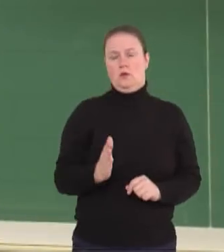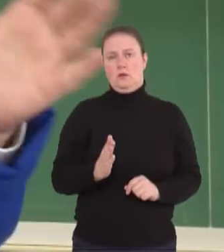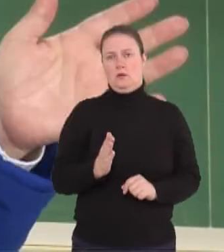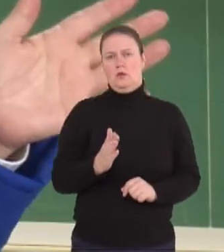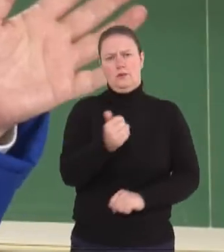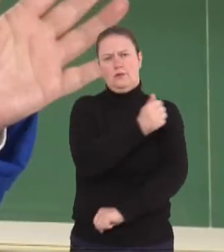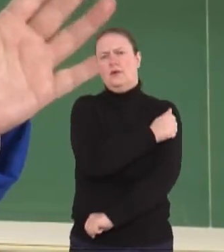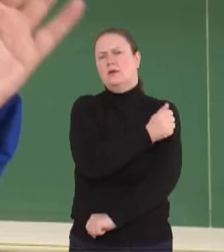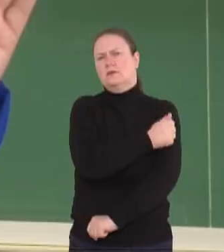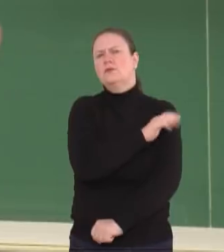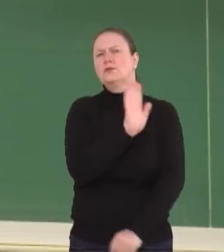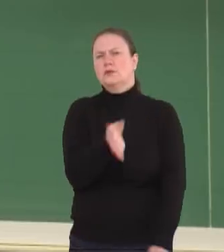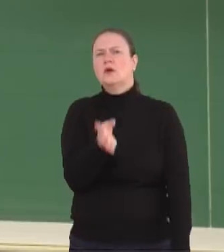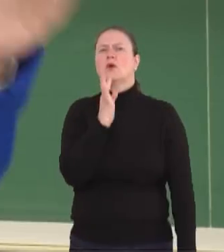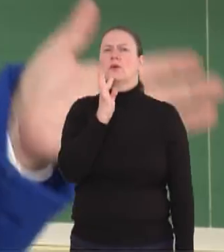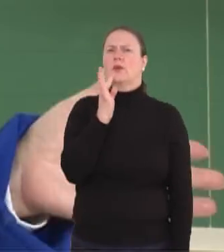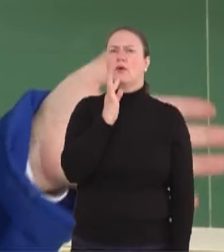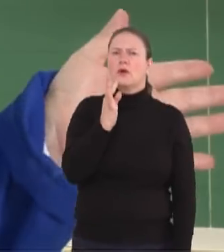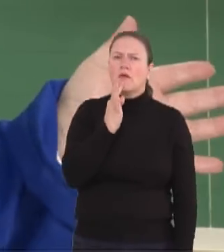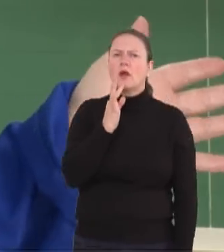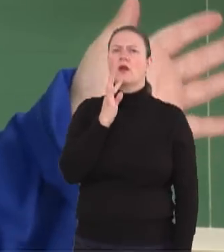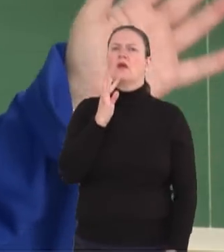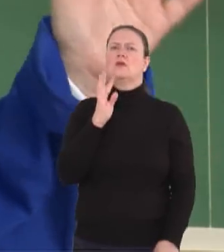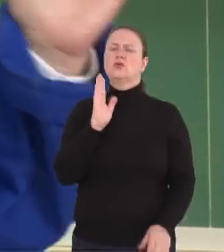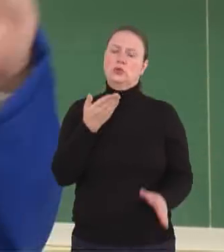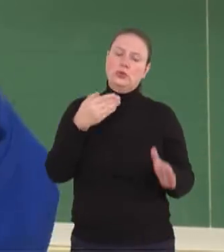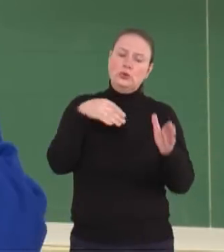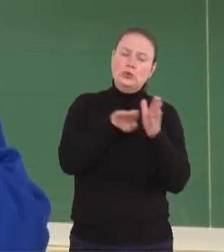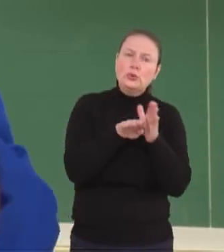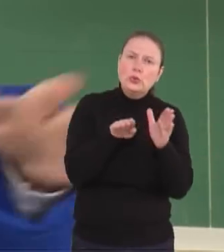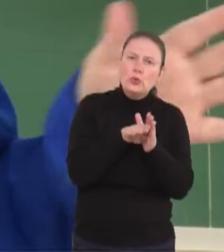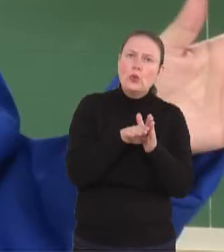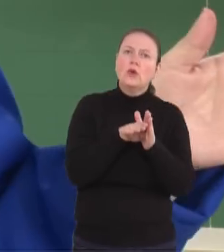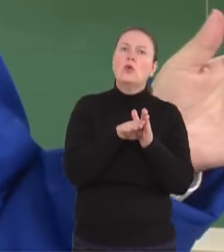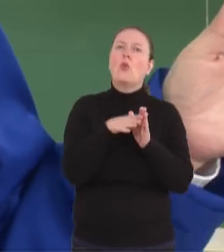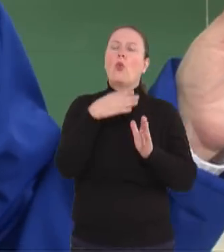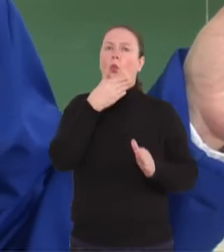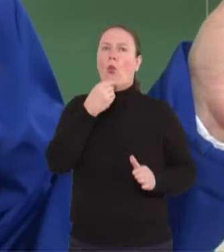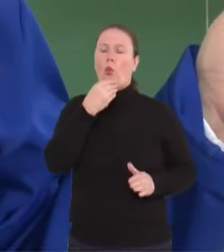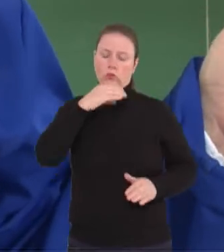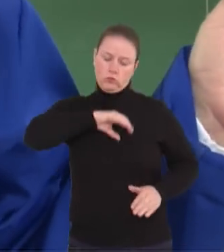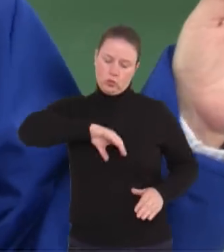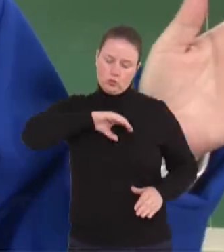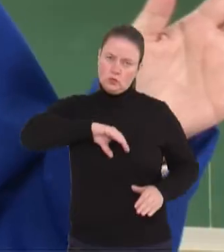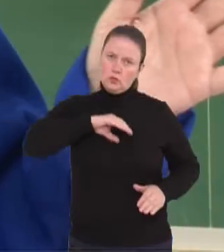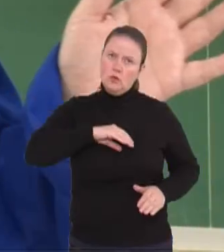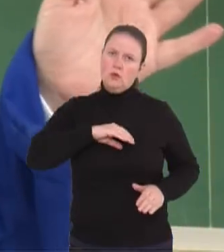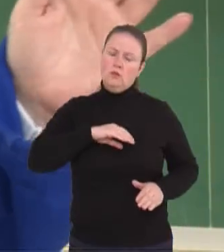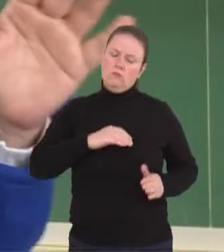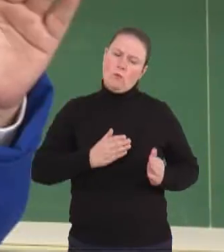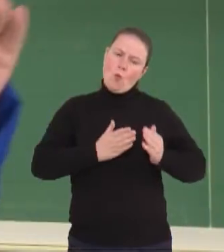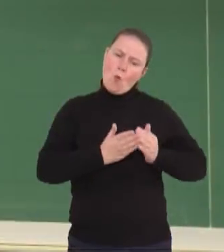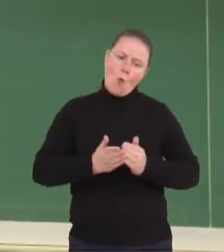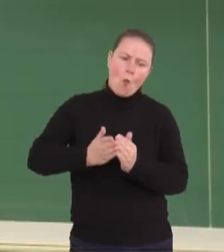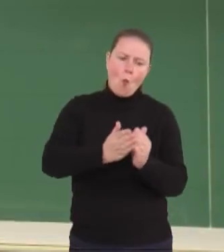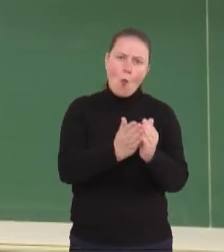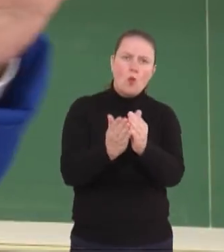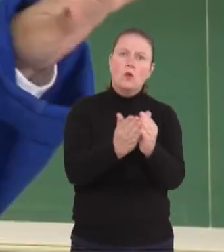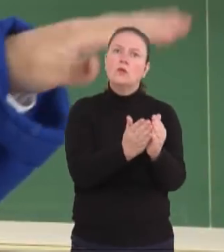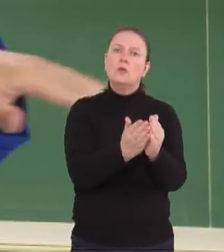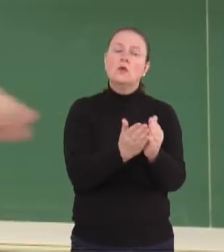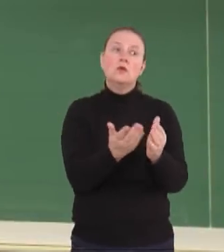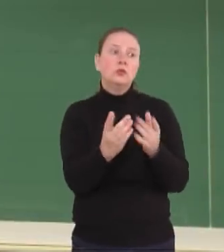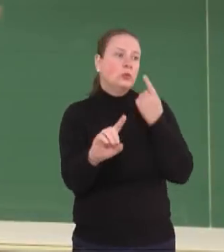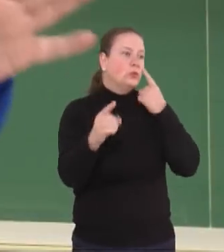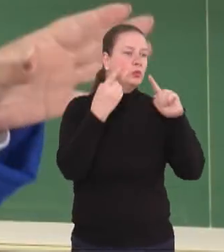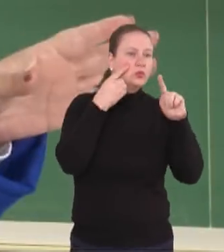conhecem a historinha, né, Pedro Álvares Cabral chegou lá pelo dia 22 de abril de 1500 e descobriu, né, que havia aqui um